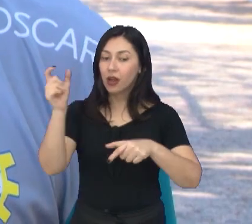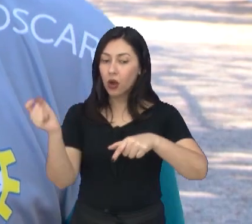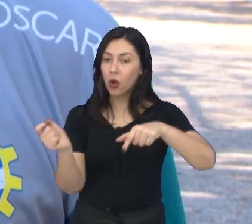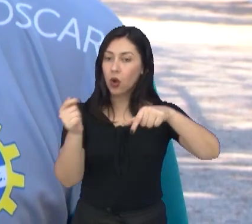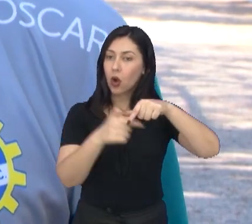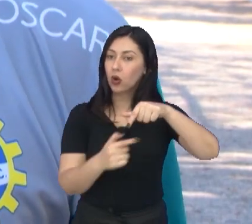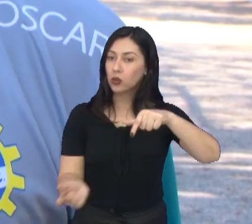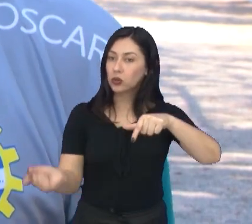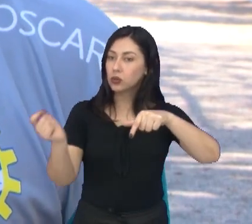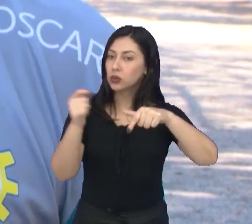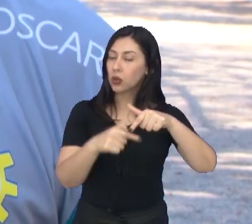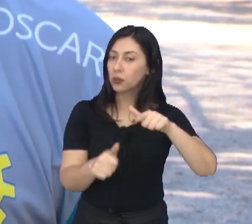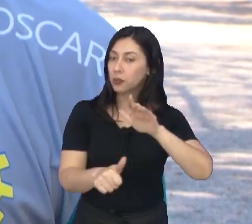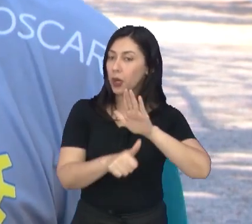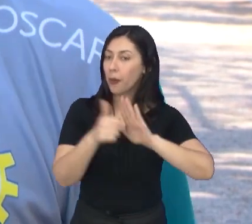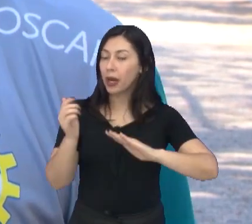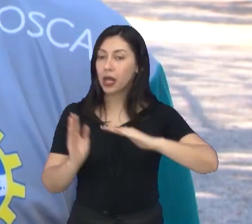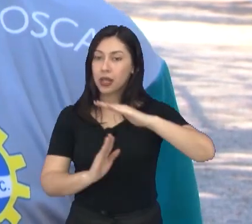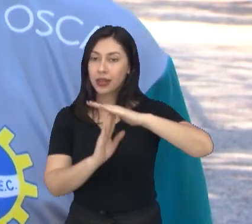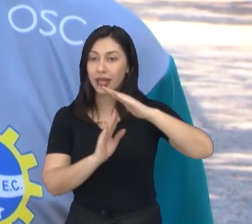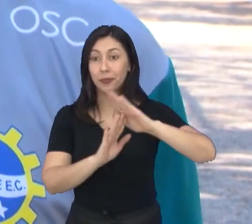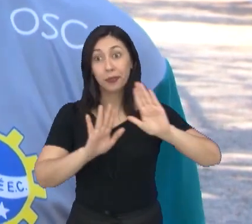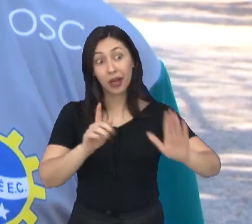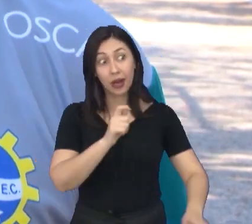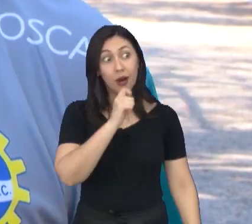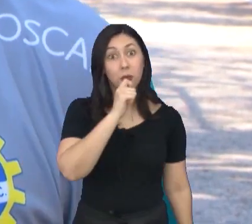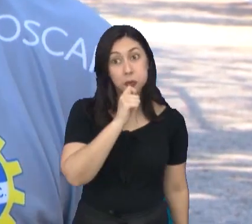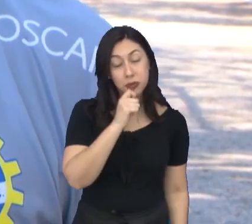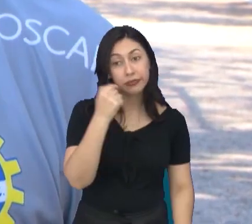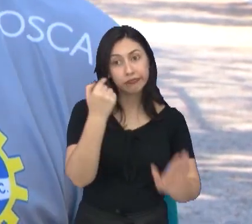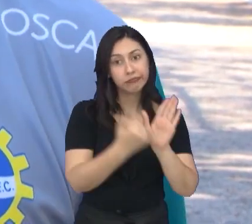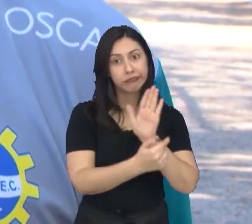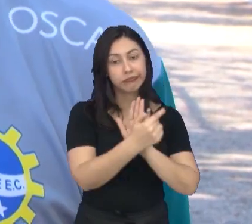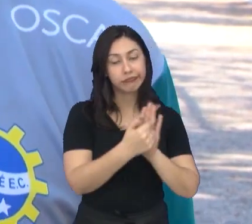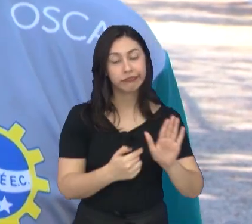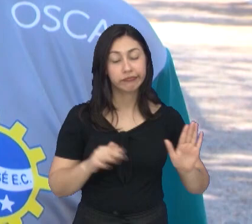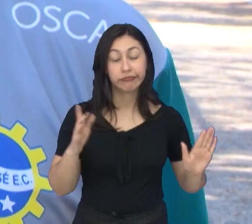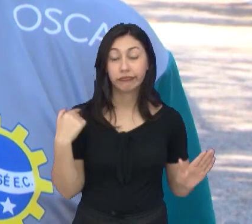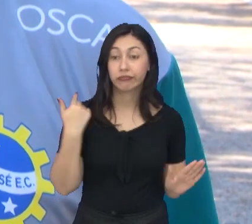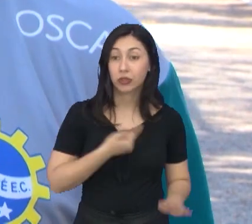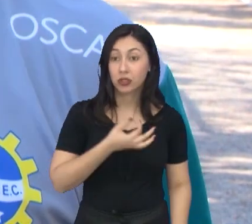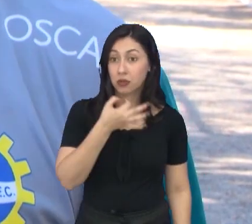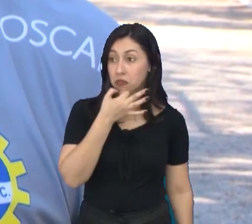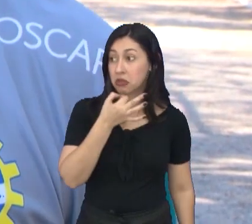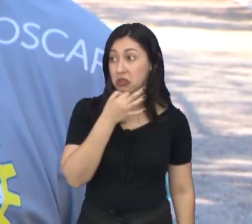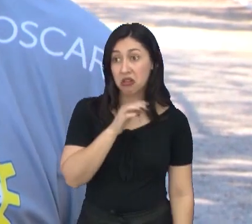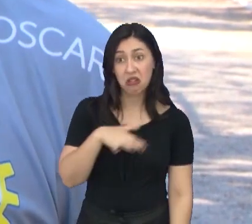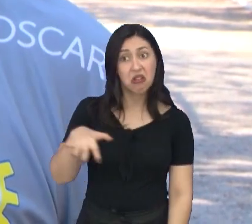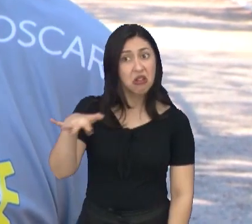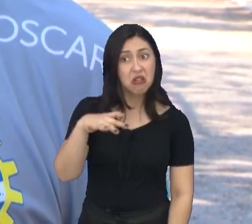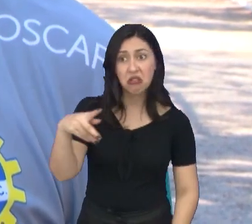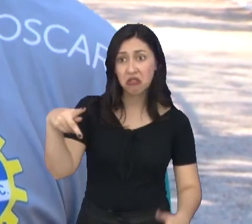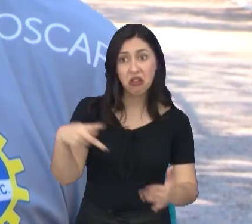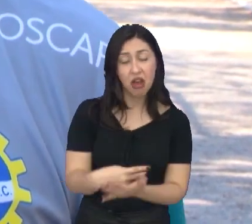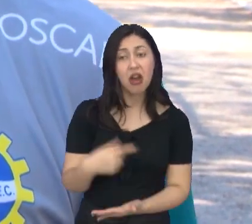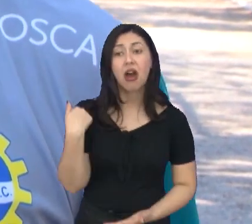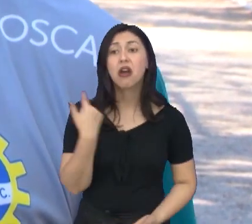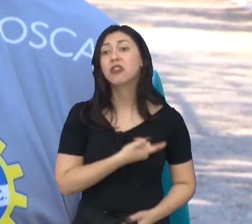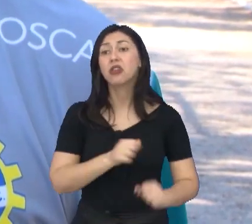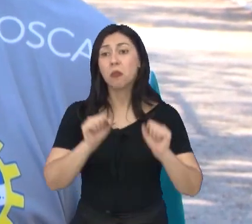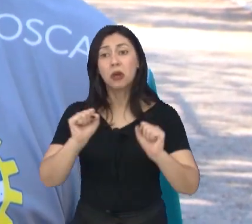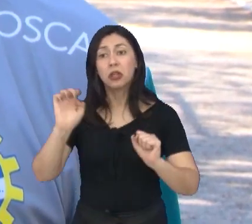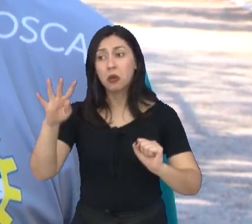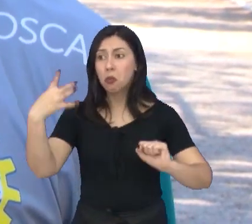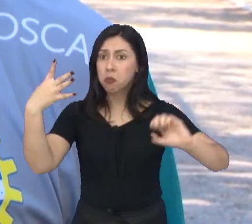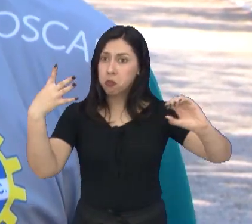primeiro tempo, onde a arbitragem anulou, né, a nossa visão errado, né? Acho que a gente poderia ter feito um placar